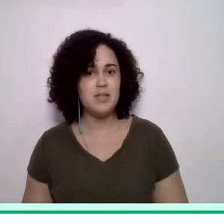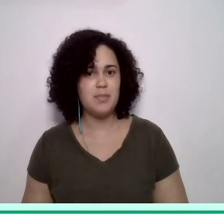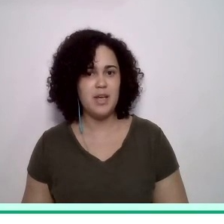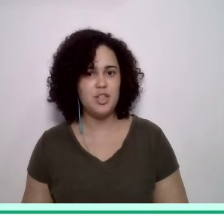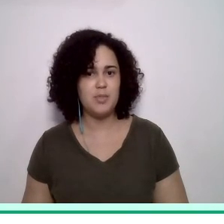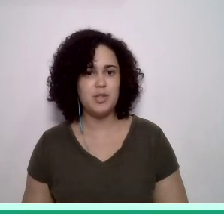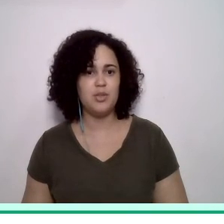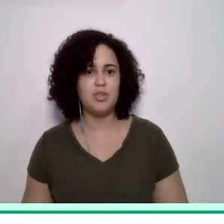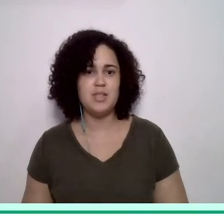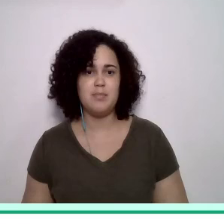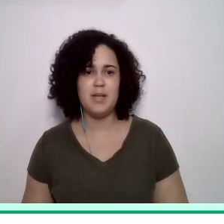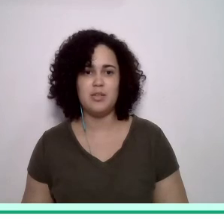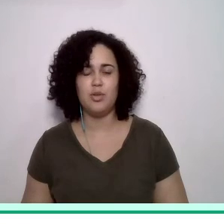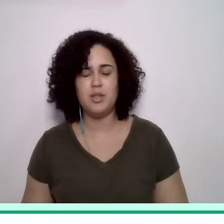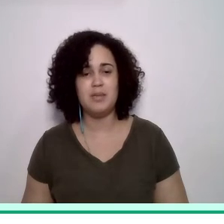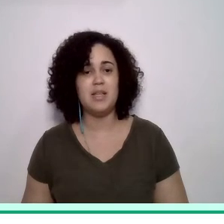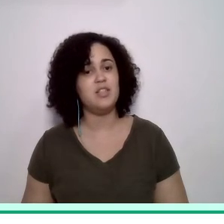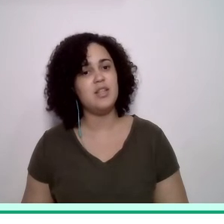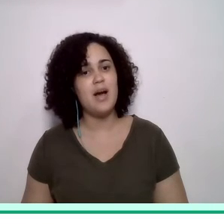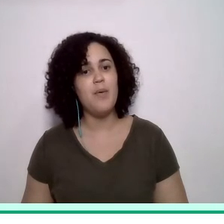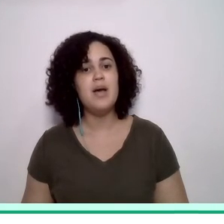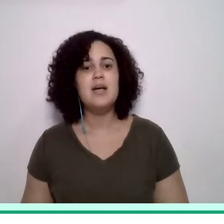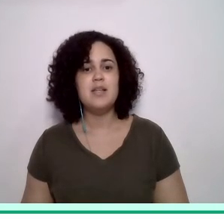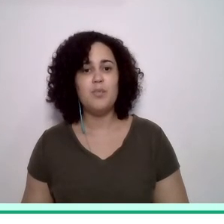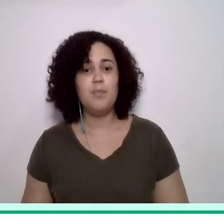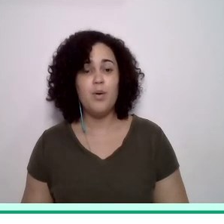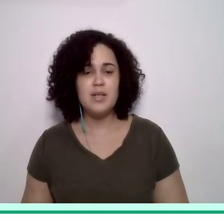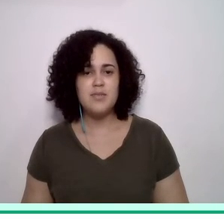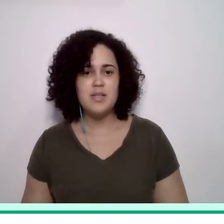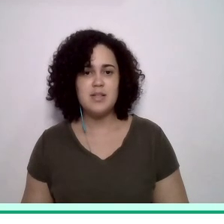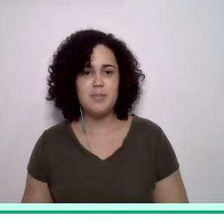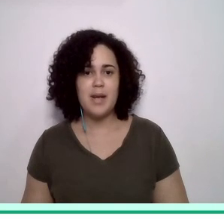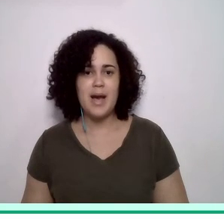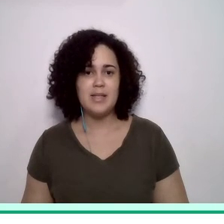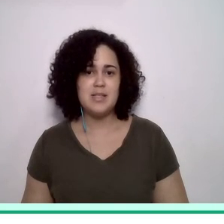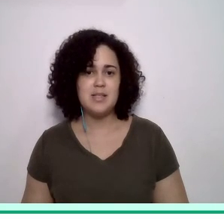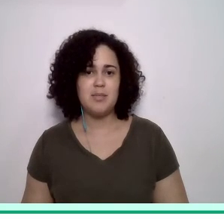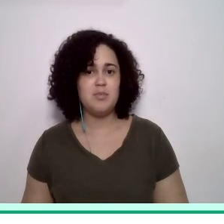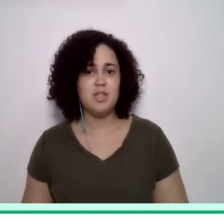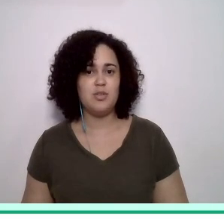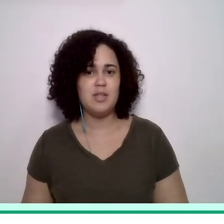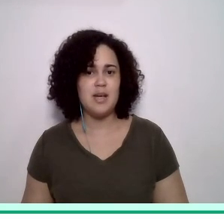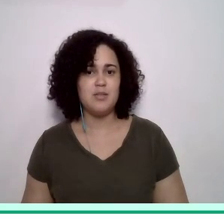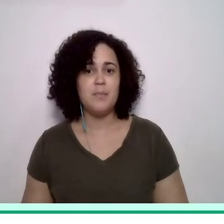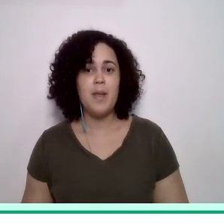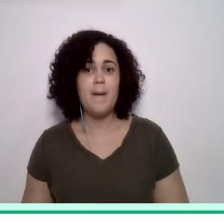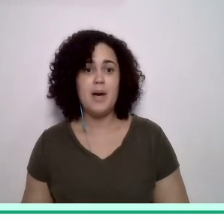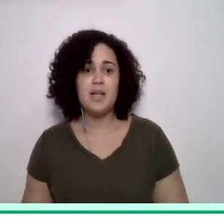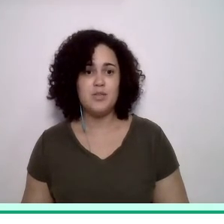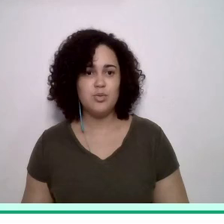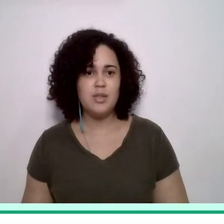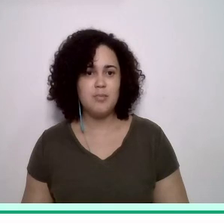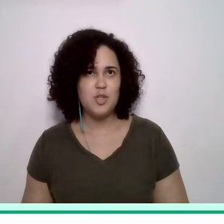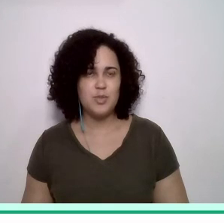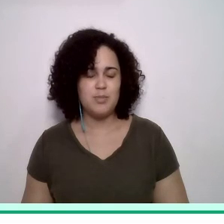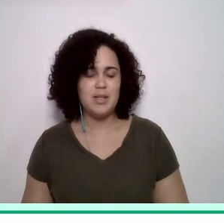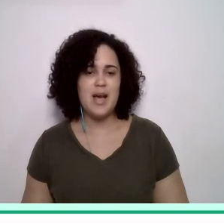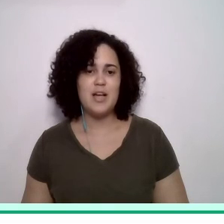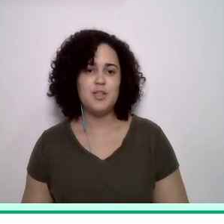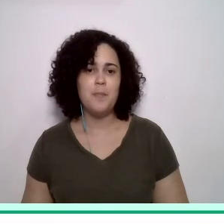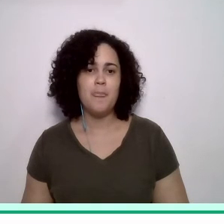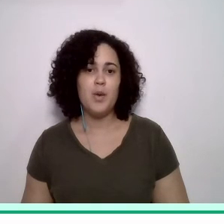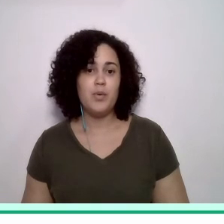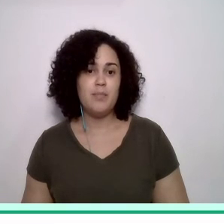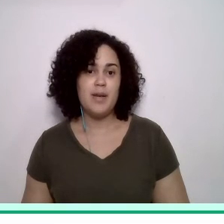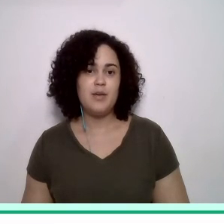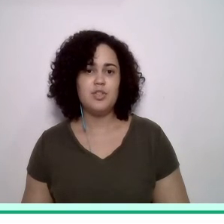produção incipiente de metodologias empregando clorimetria digital, sendo poucas vezes empregada em sistemas miniaturizados. Para estudo da